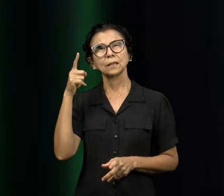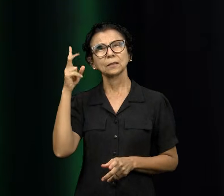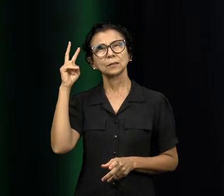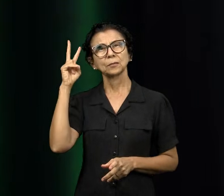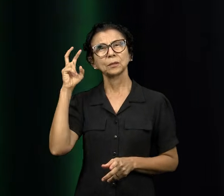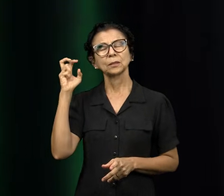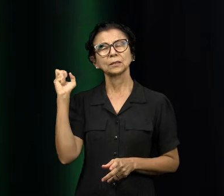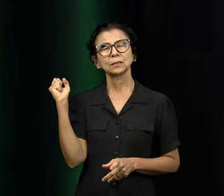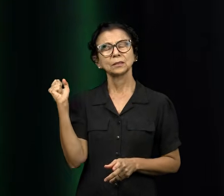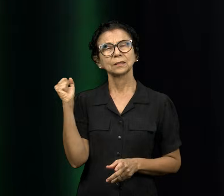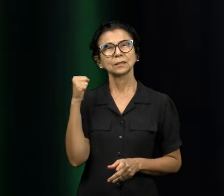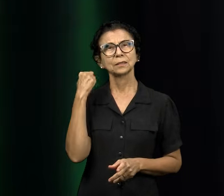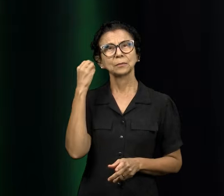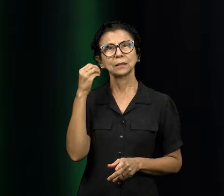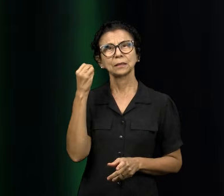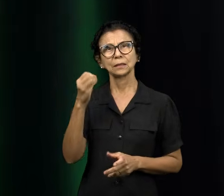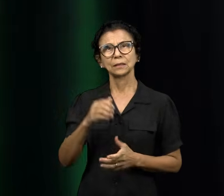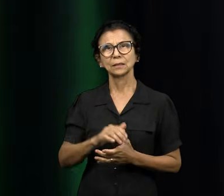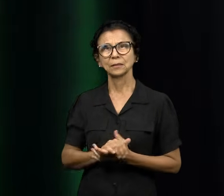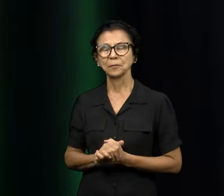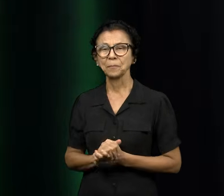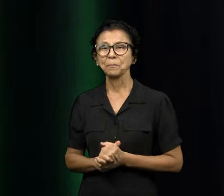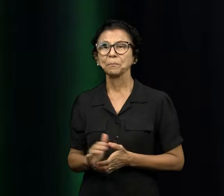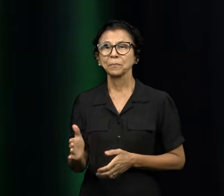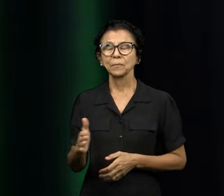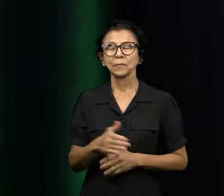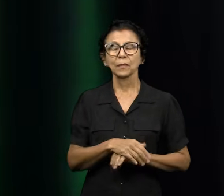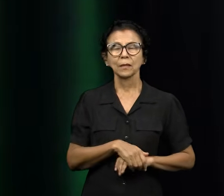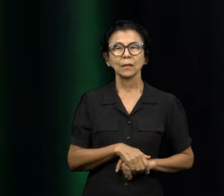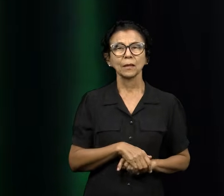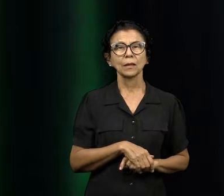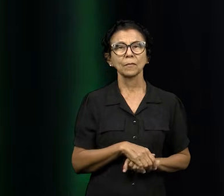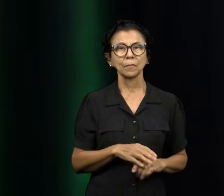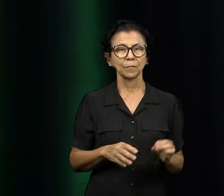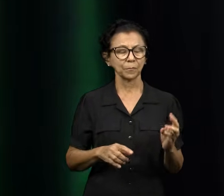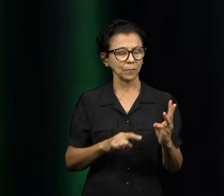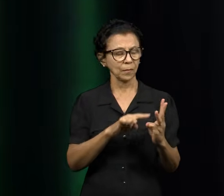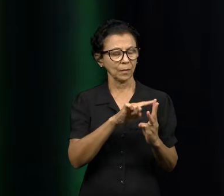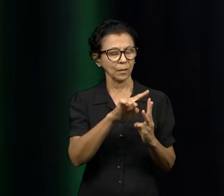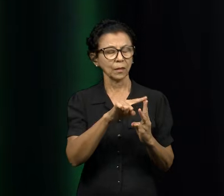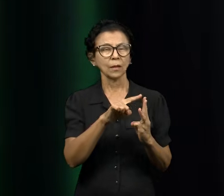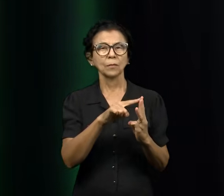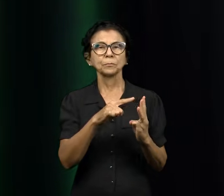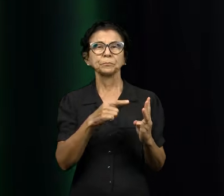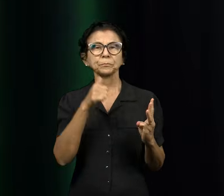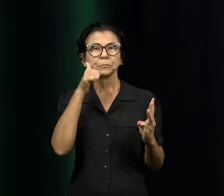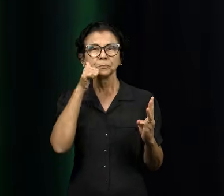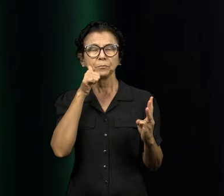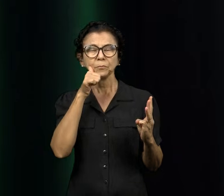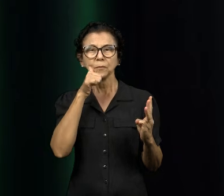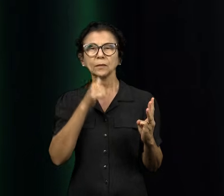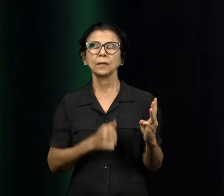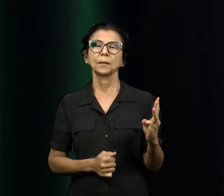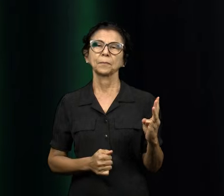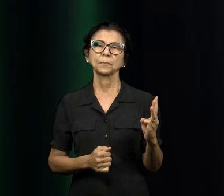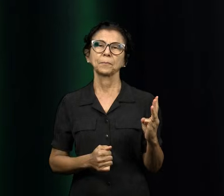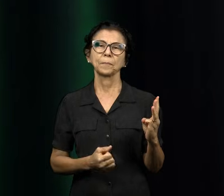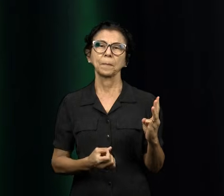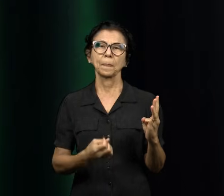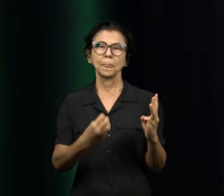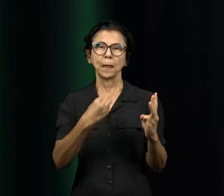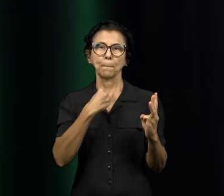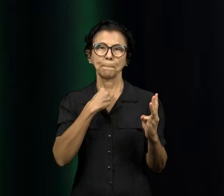havia sido morto e reviveu. Marta, Maria e Lázaro. Né? Lázaro estava